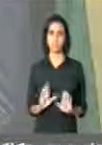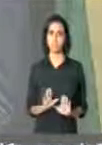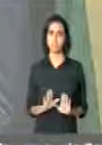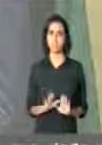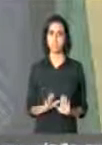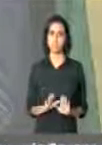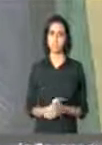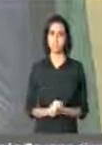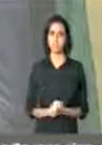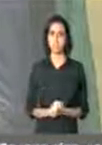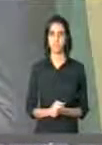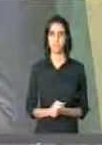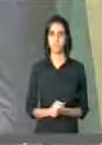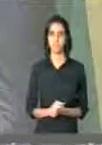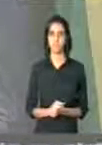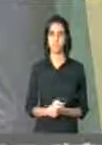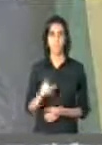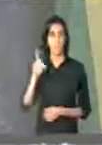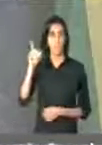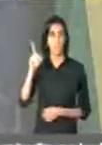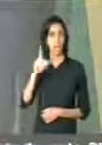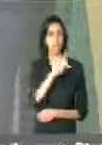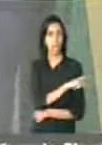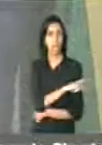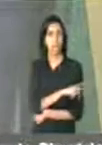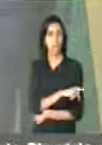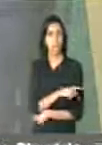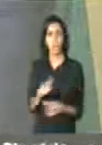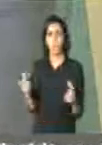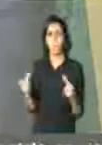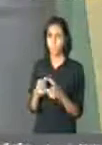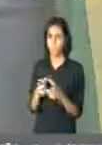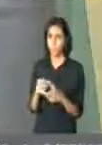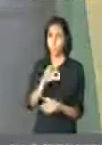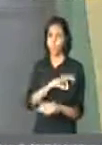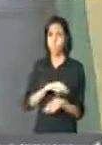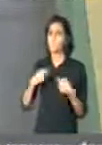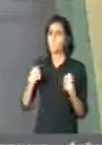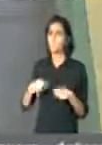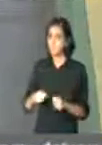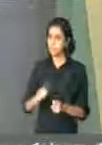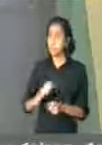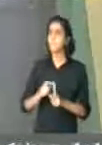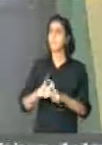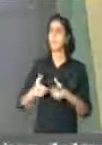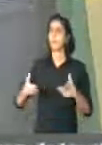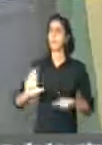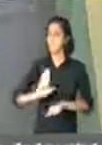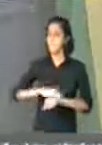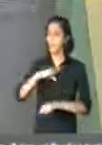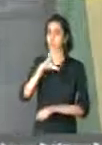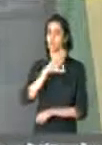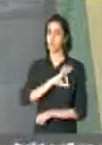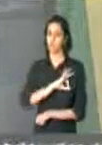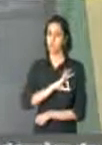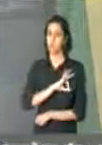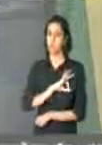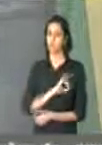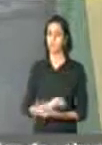o tamanho necessário, o efetivo é pequeno, precisaria ser bem maior. Mas eu quero aqui, senhor presidente, para